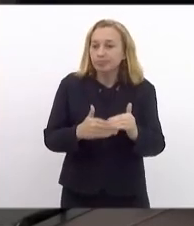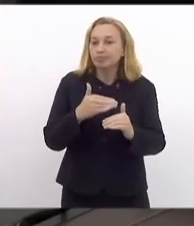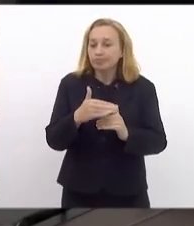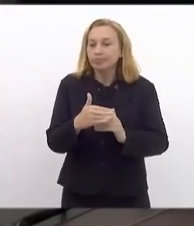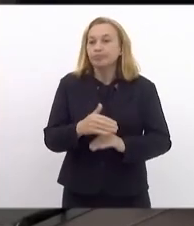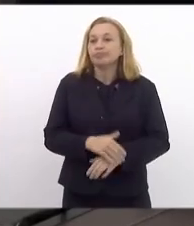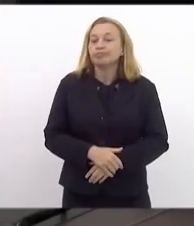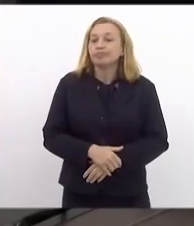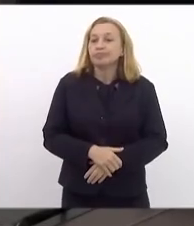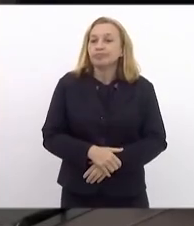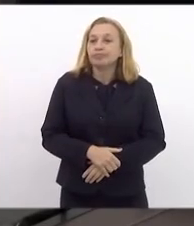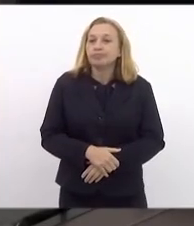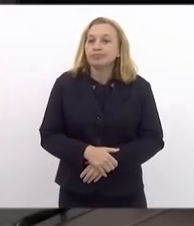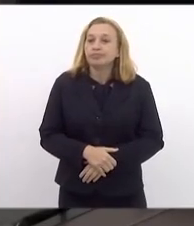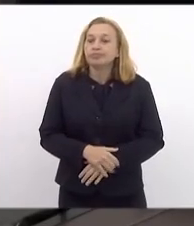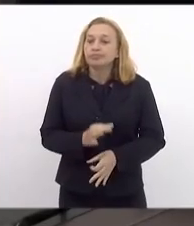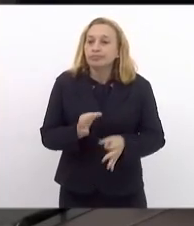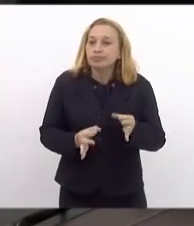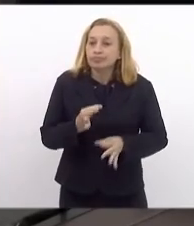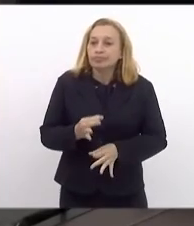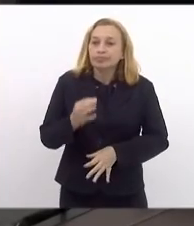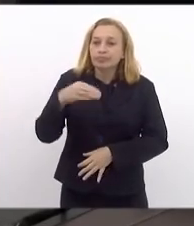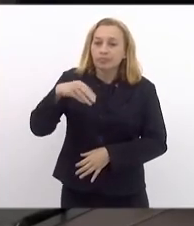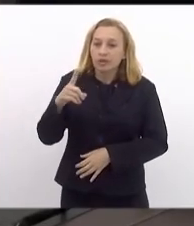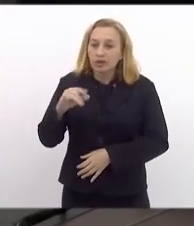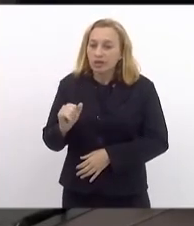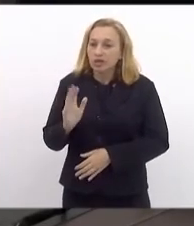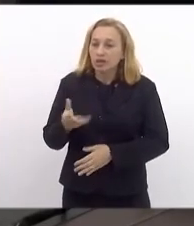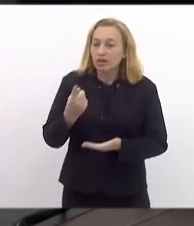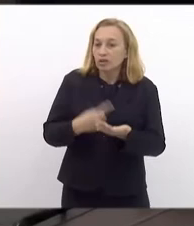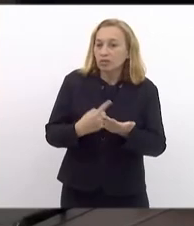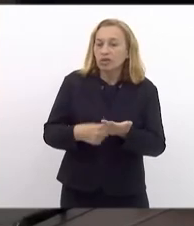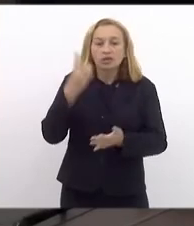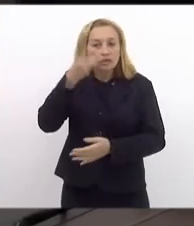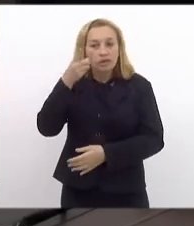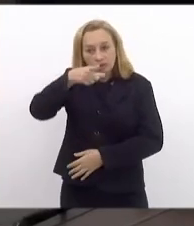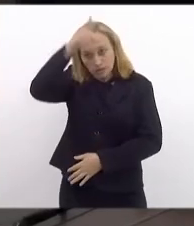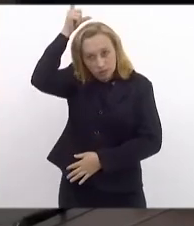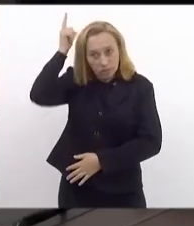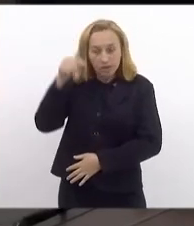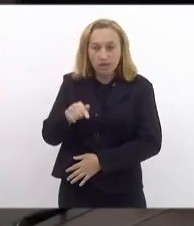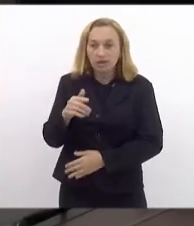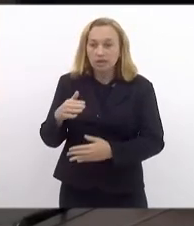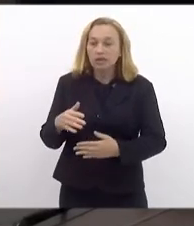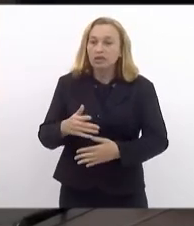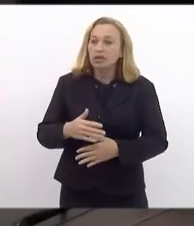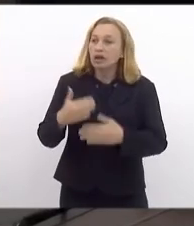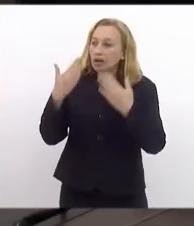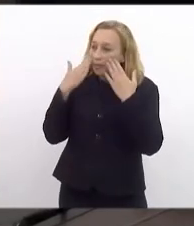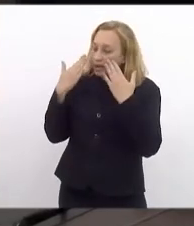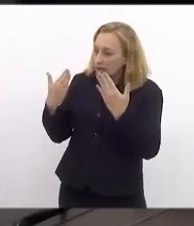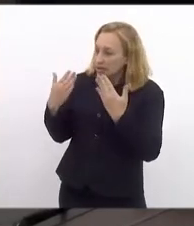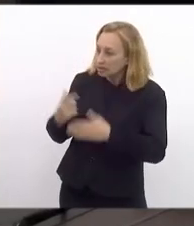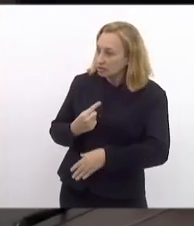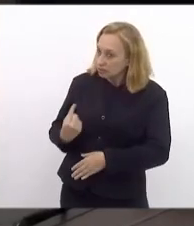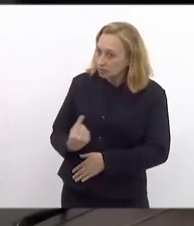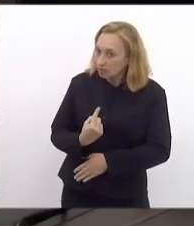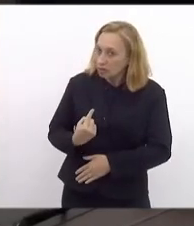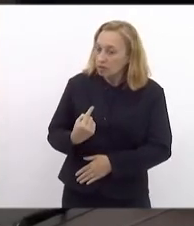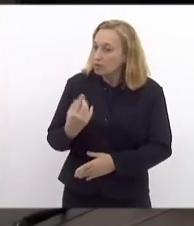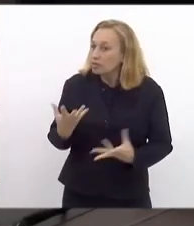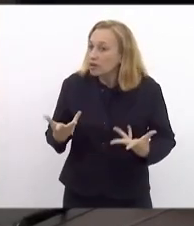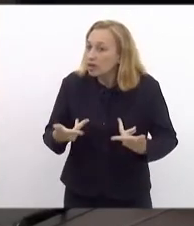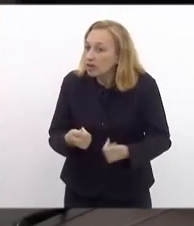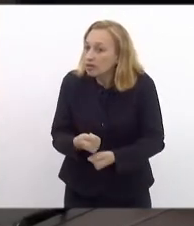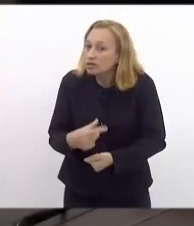né então eu poder ver de Justiça mão assim eu já combinei com o Deputado Luiz Paulo aqui nos apresente que eu acho genial a gente